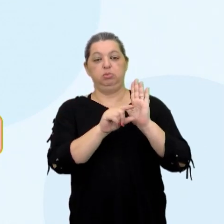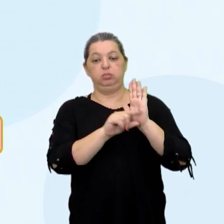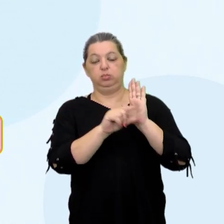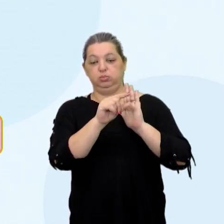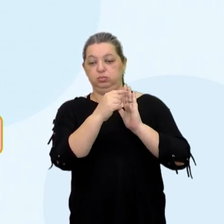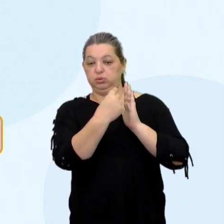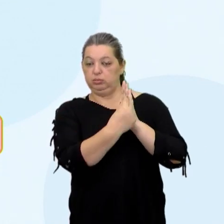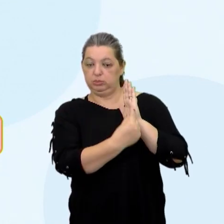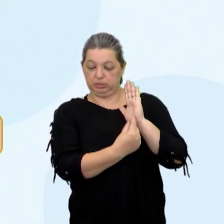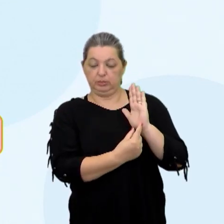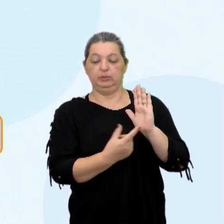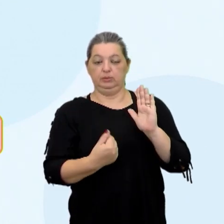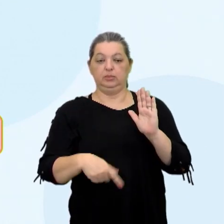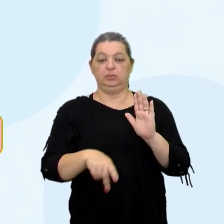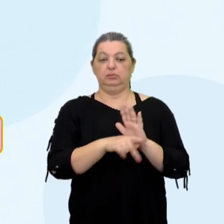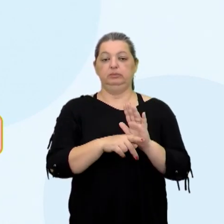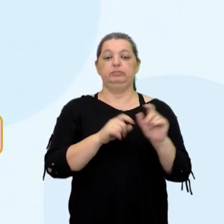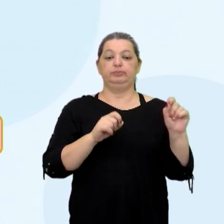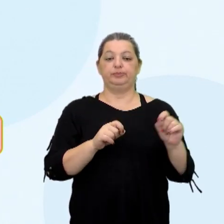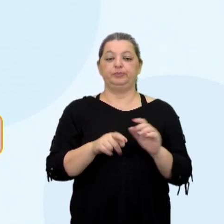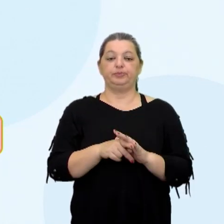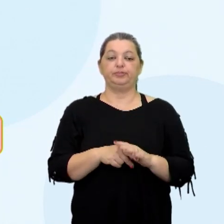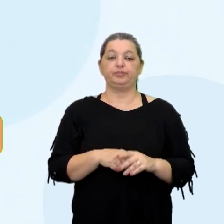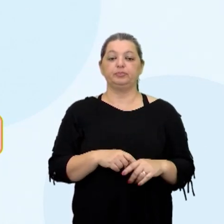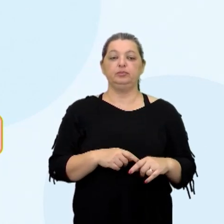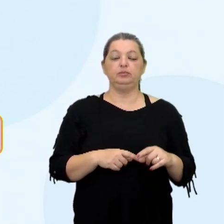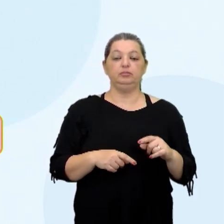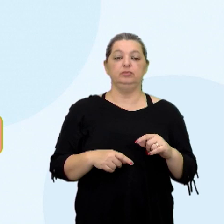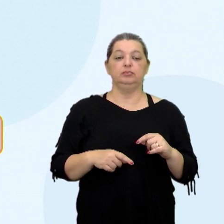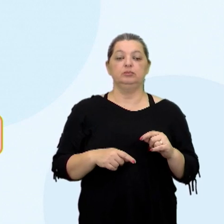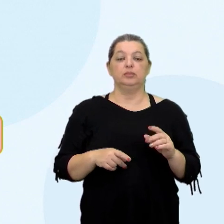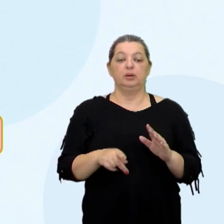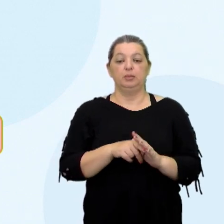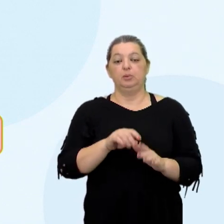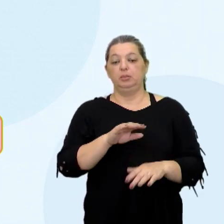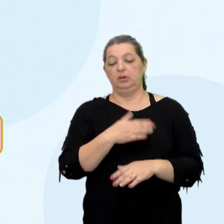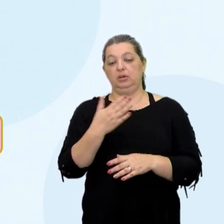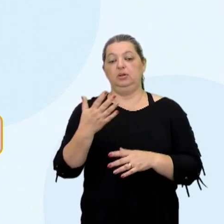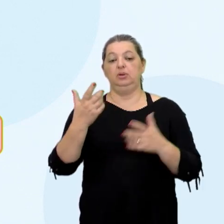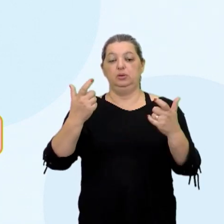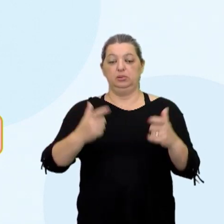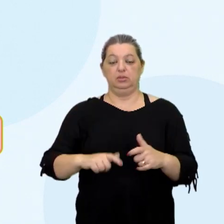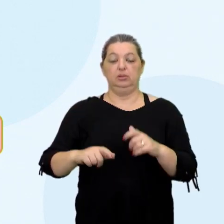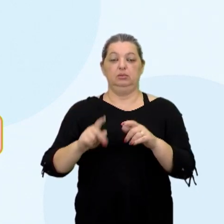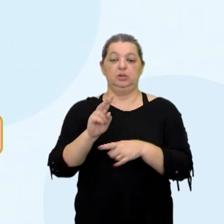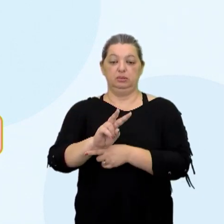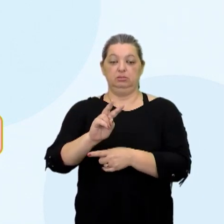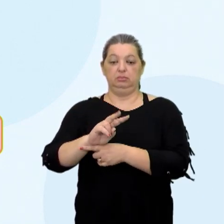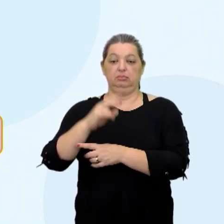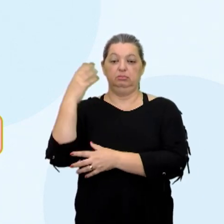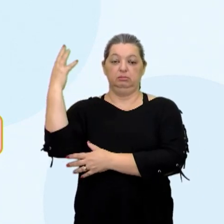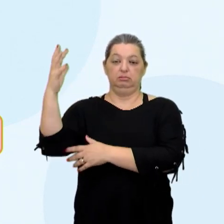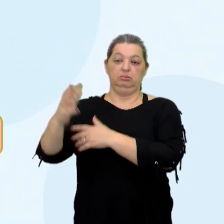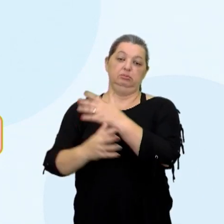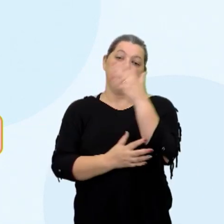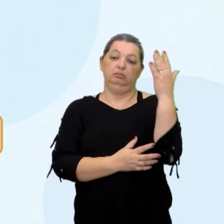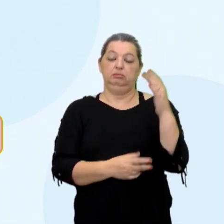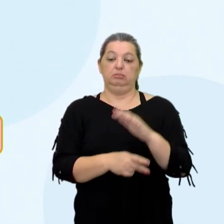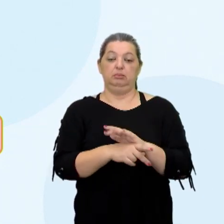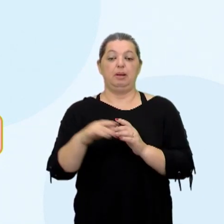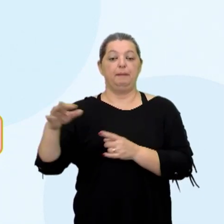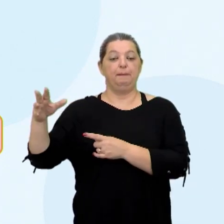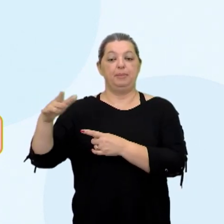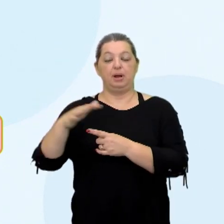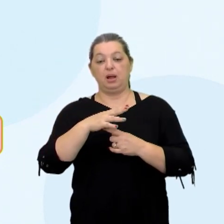suas, né, unidades. Então, nós temos a unidade de proteção integral, que é a estação ecológica, a reserva biológica, parque